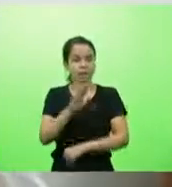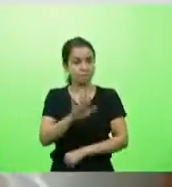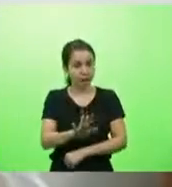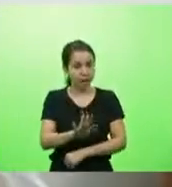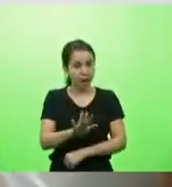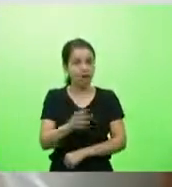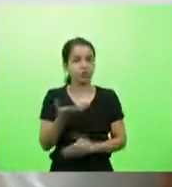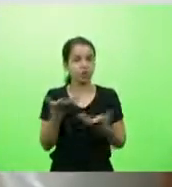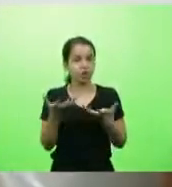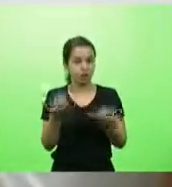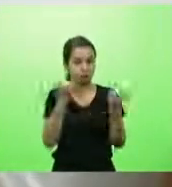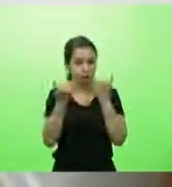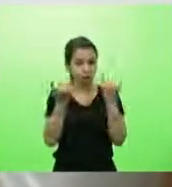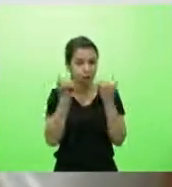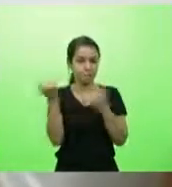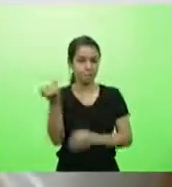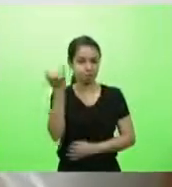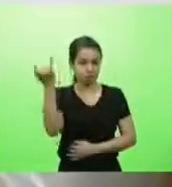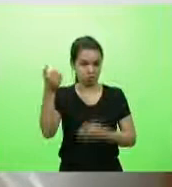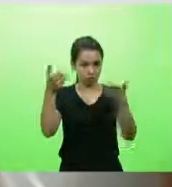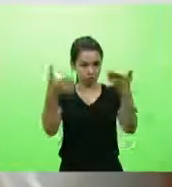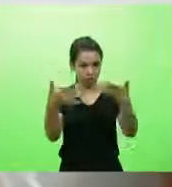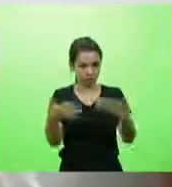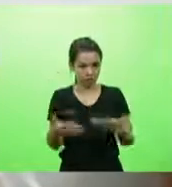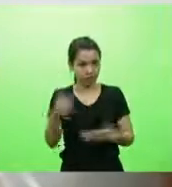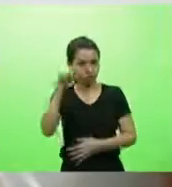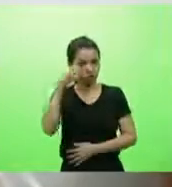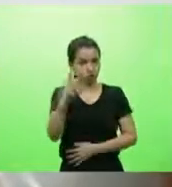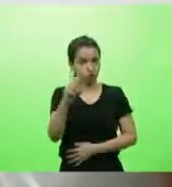importante. 18 de fevereiro em Chapecó,